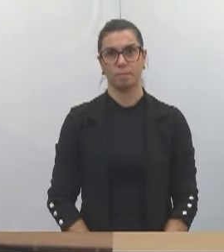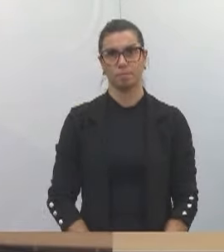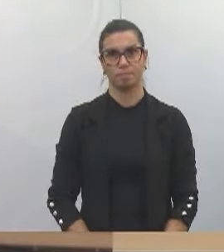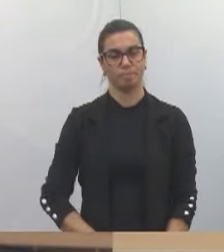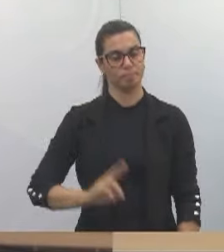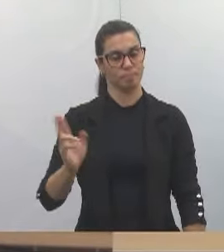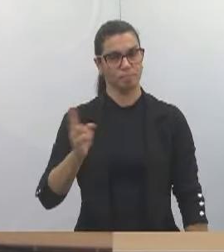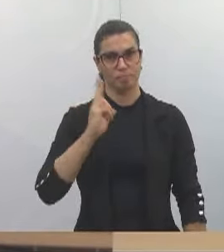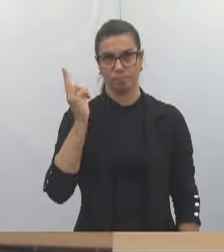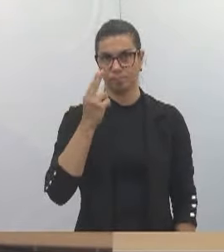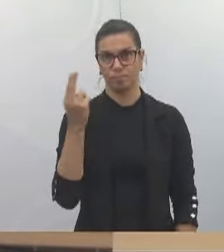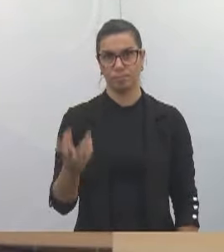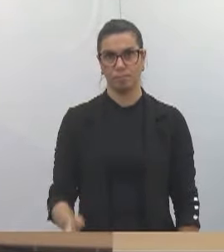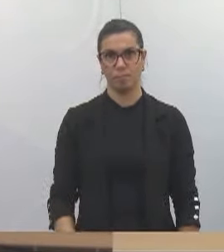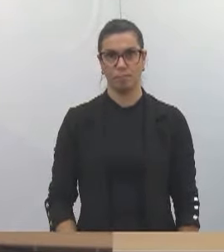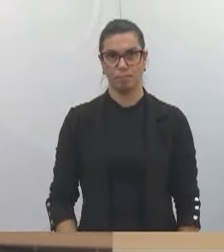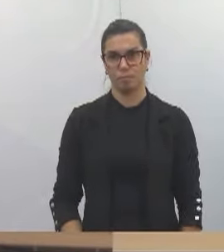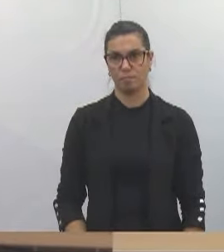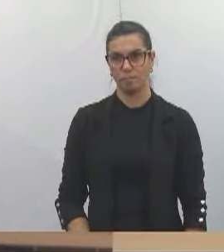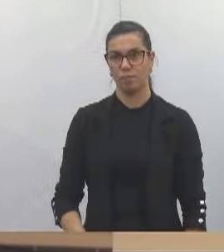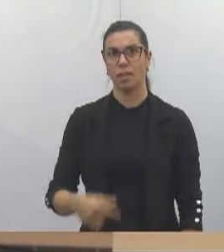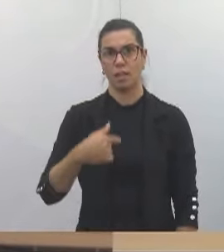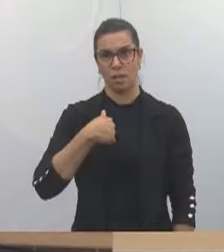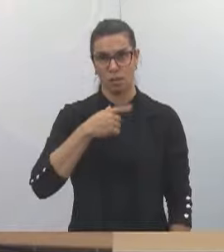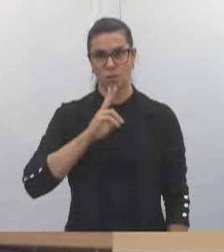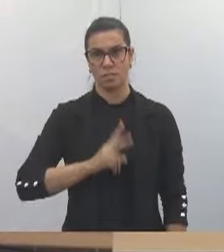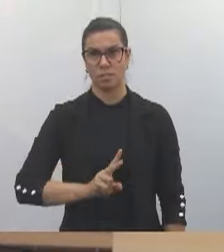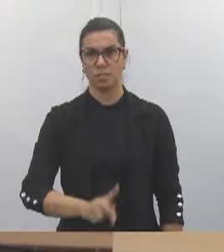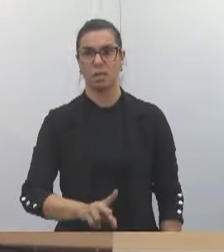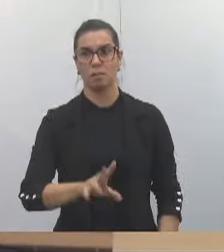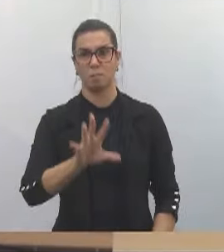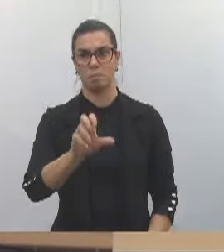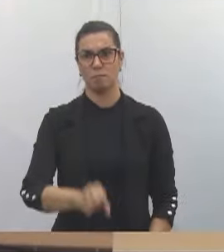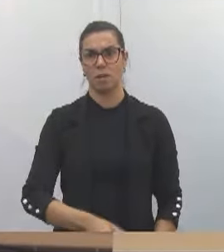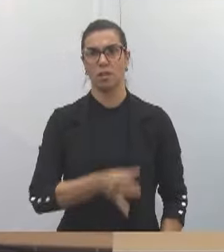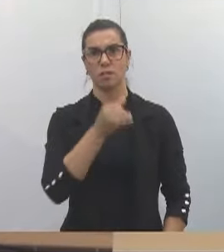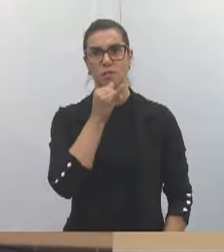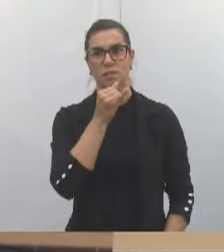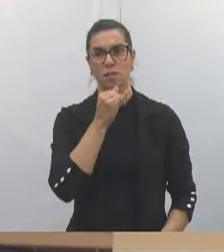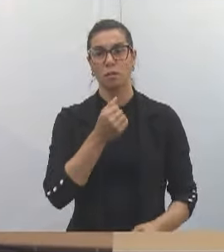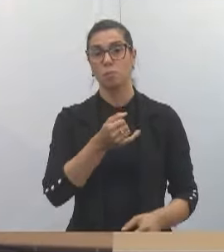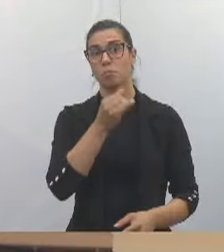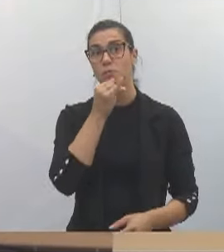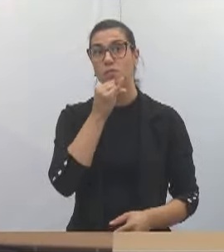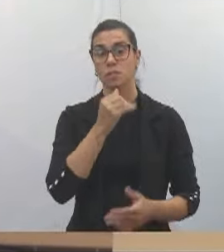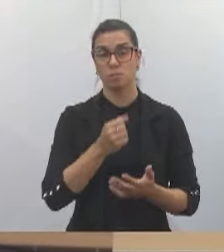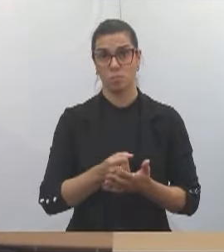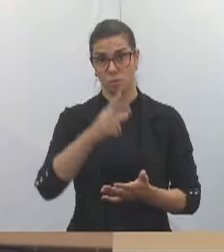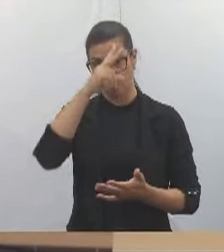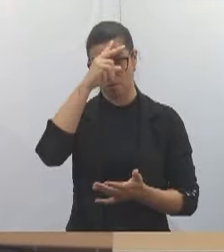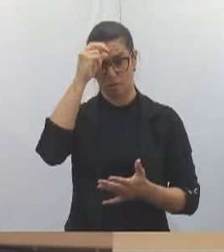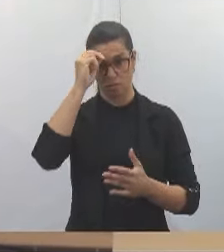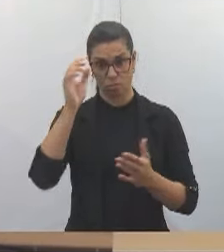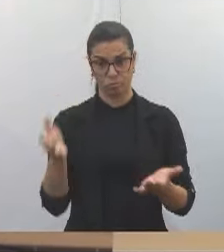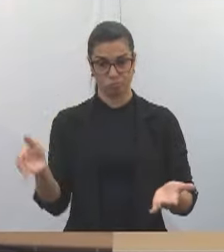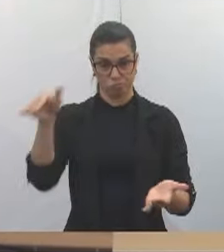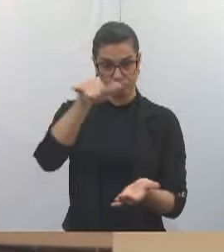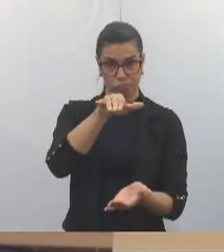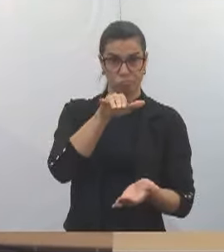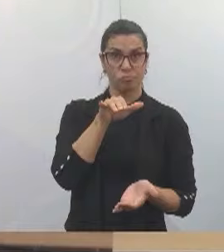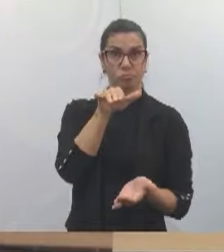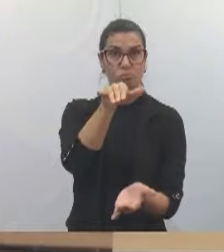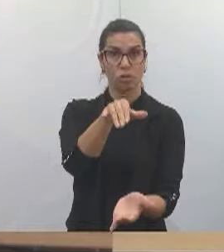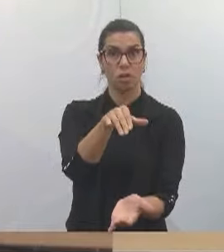Não dá, né? É como eu sempre pego o exemplo. A prefeitura dá cesta básica para todo mundo? Onde é que está o princípio